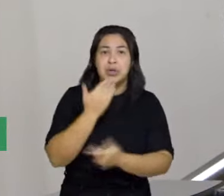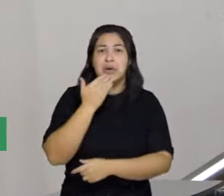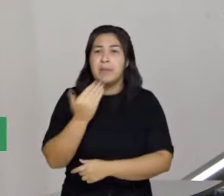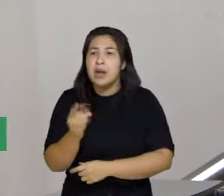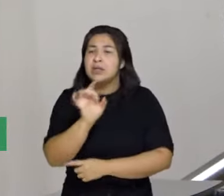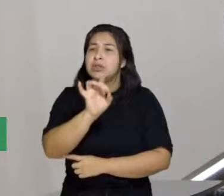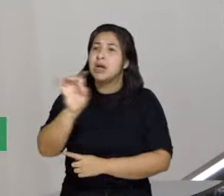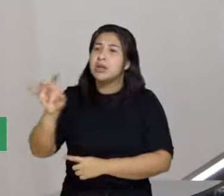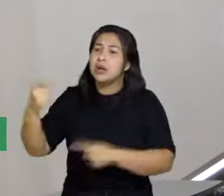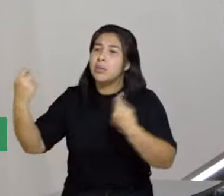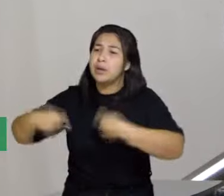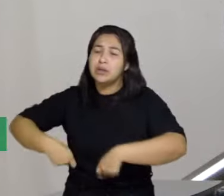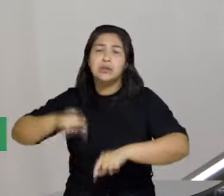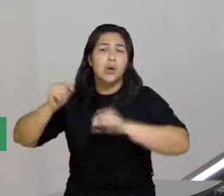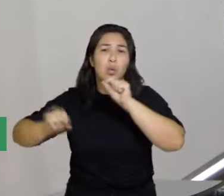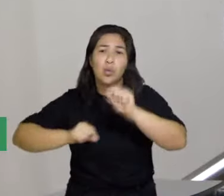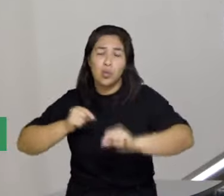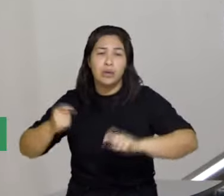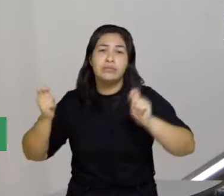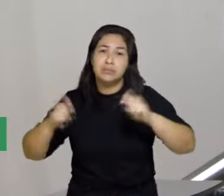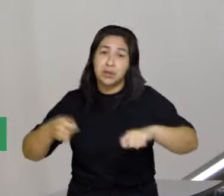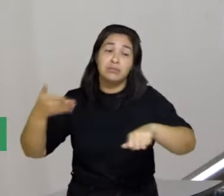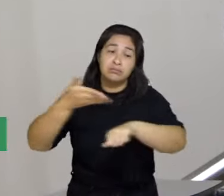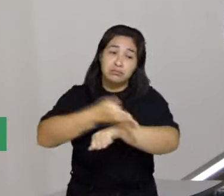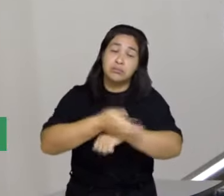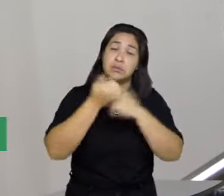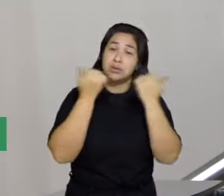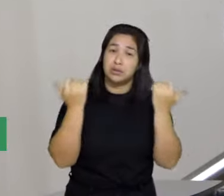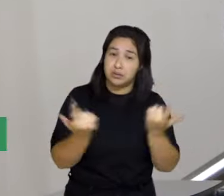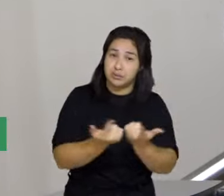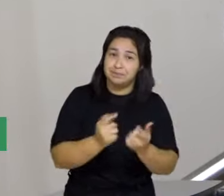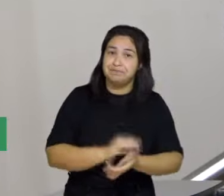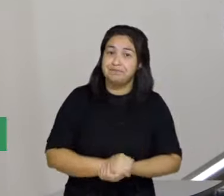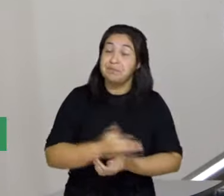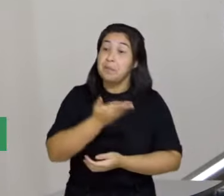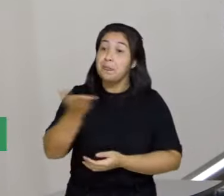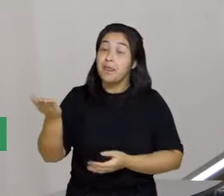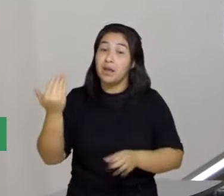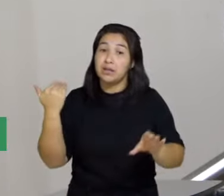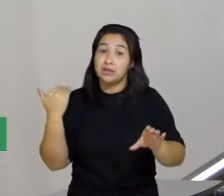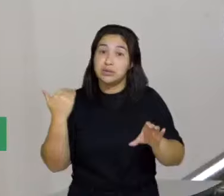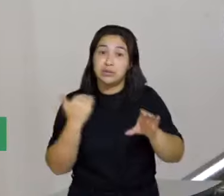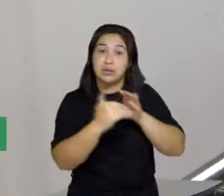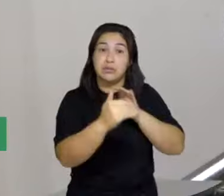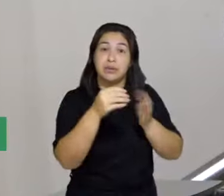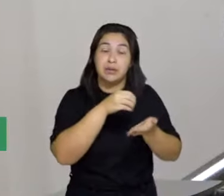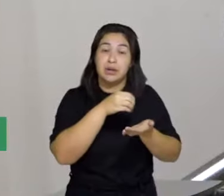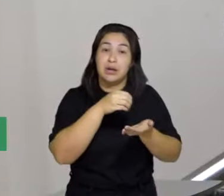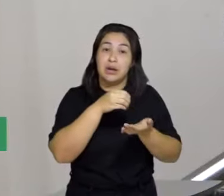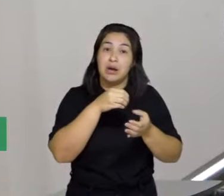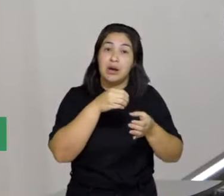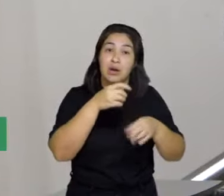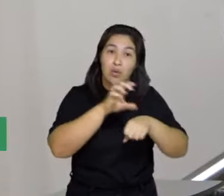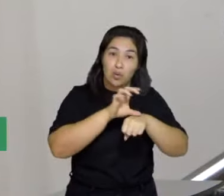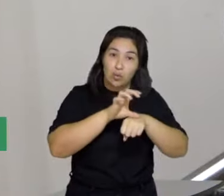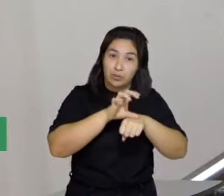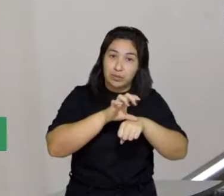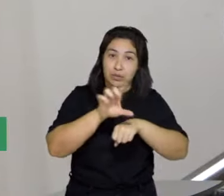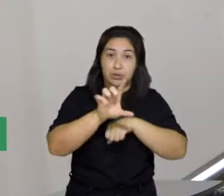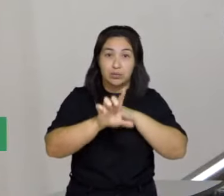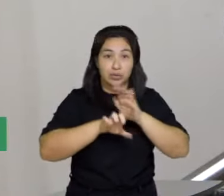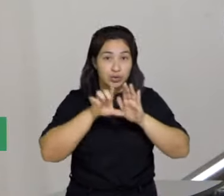ou setor. As entidades devem encaminhar as sugestões diretamente à Comissão de Legislação Participativa, que,